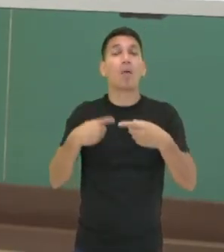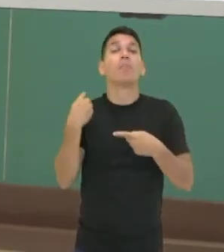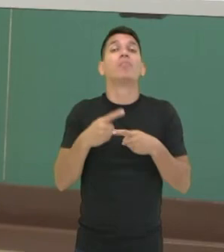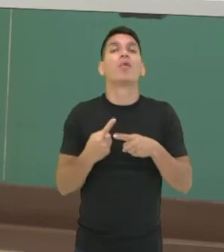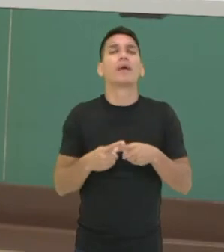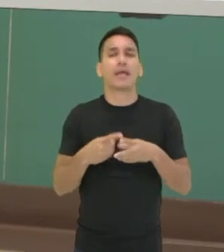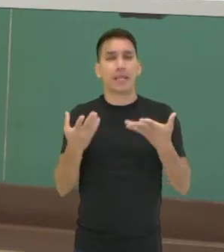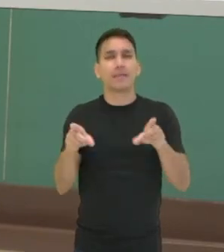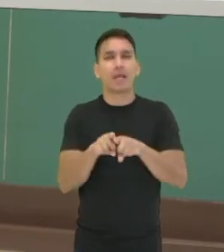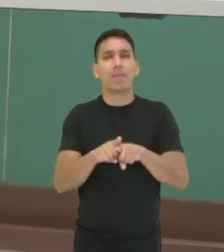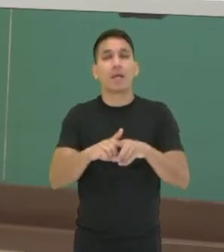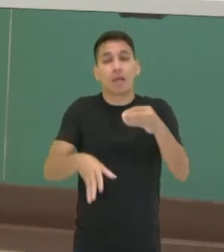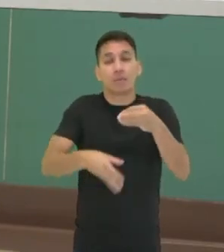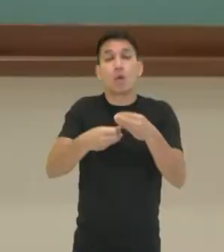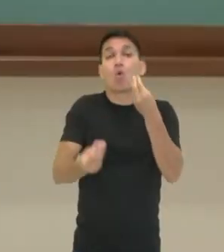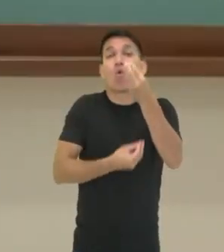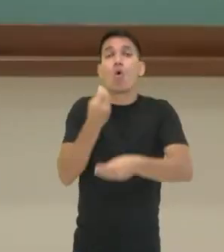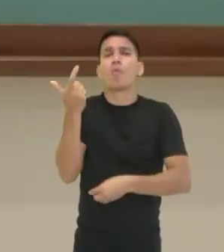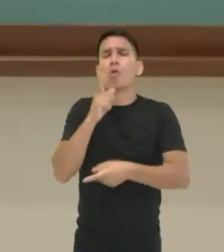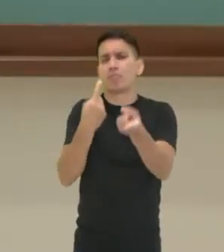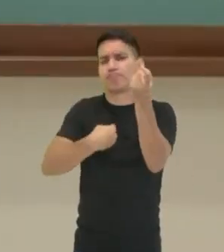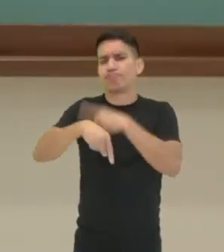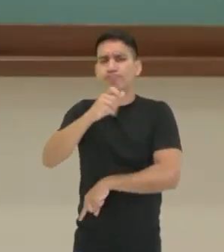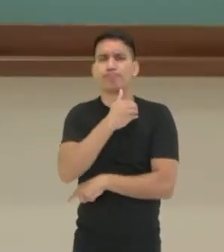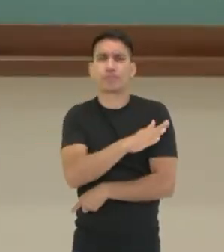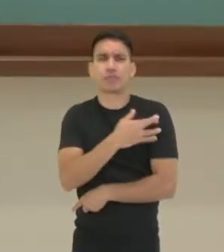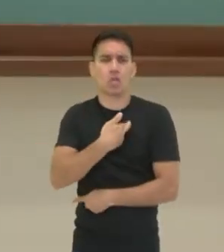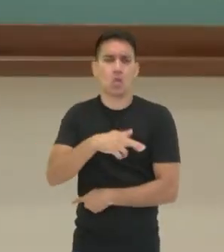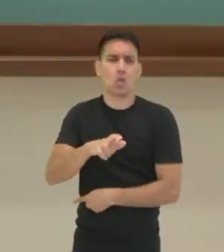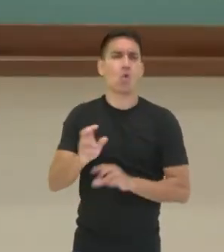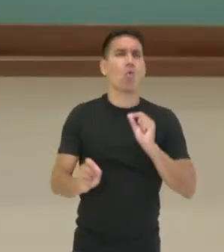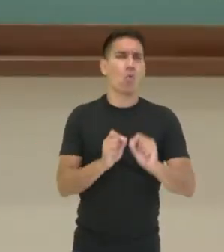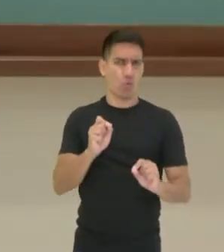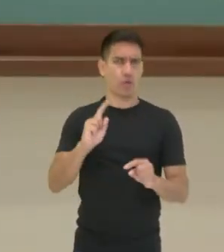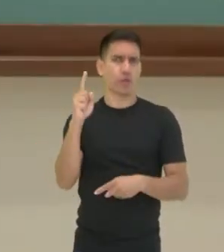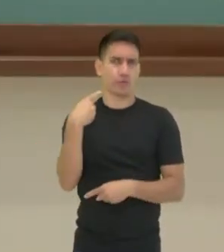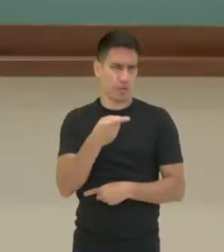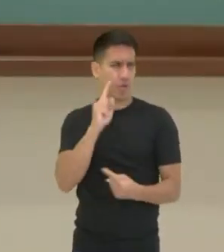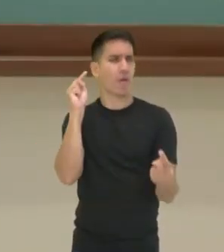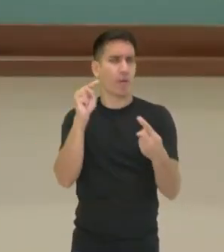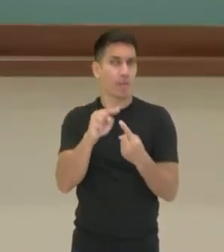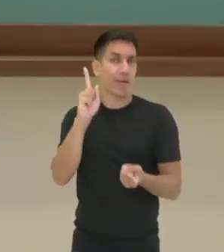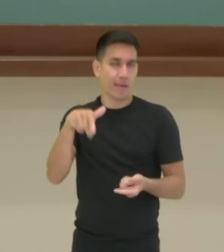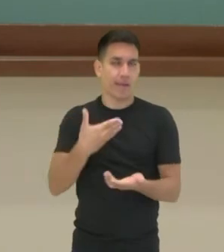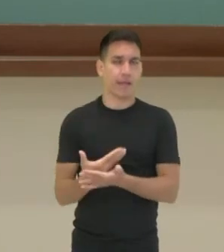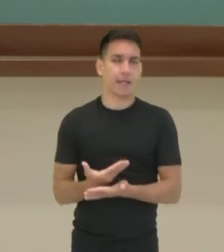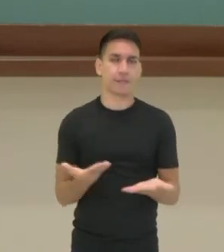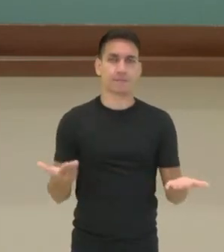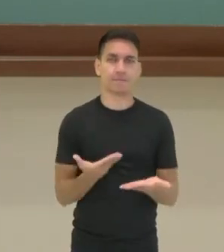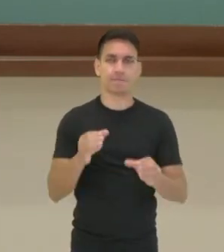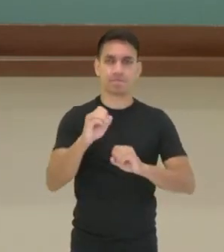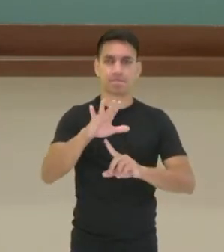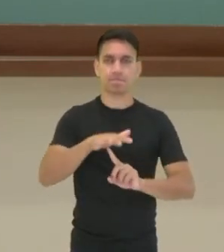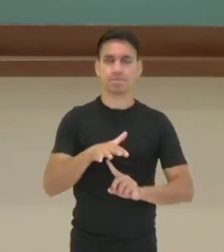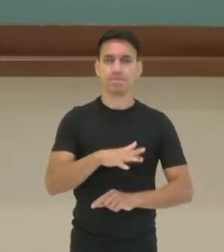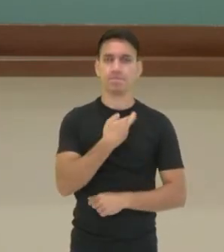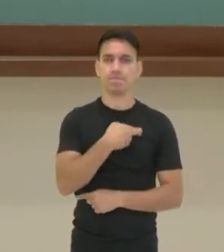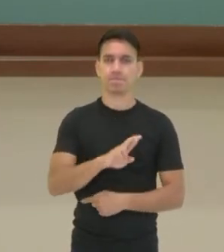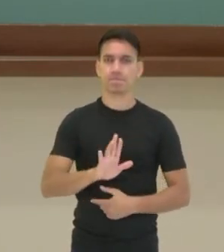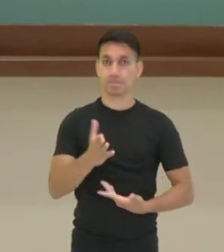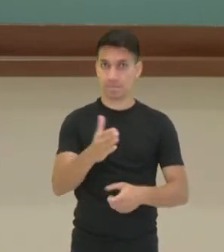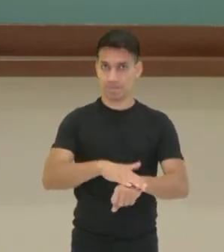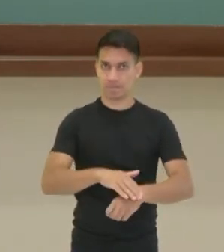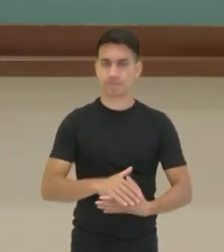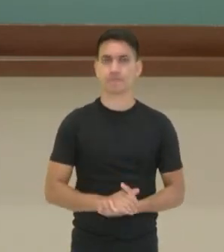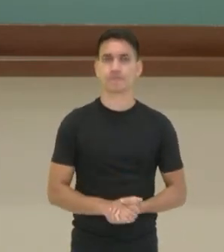podemos superar o preconceito religioso, que inclusive é um dos objetivos da nossa aula de ensino religioso. Tempo para